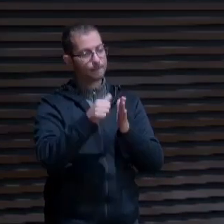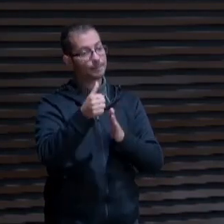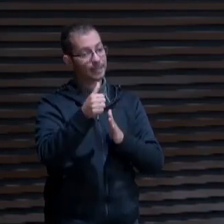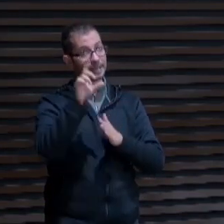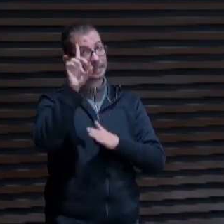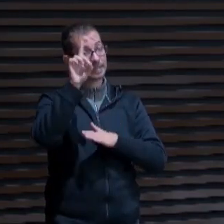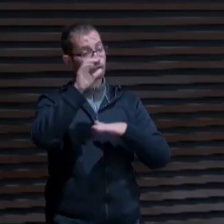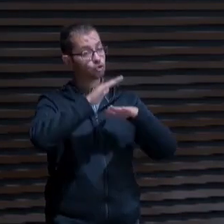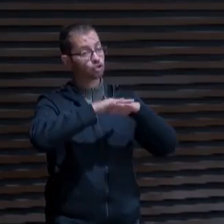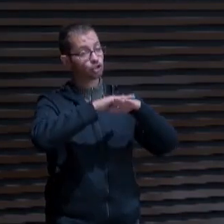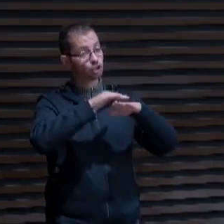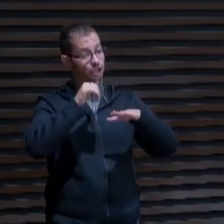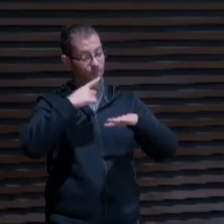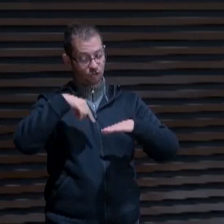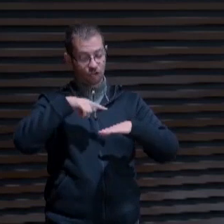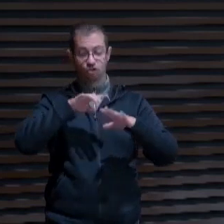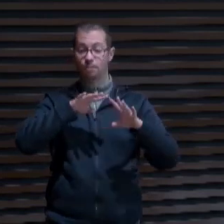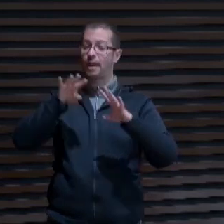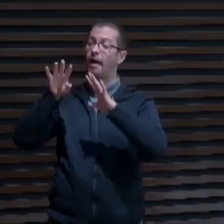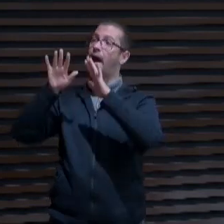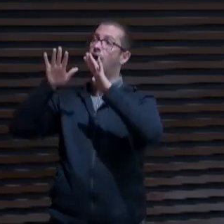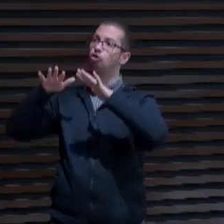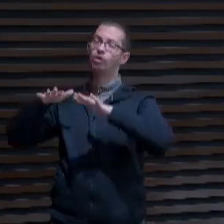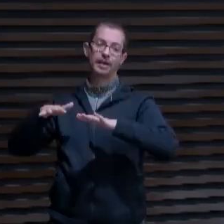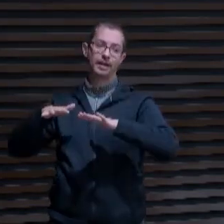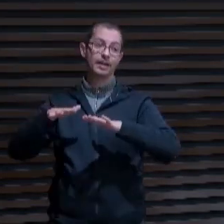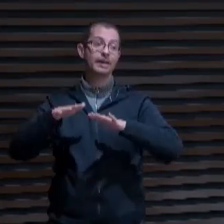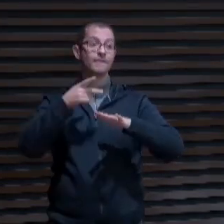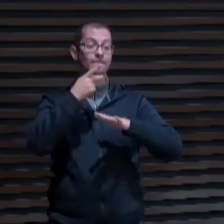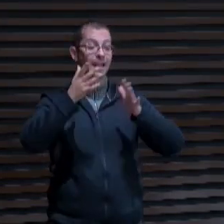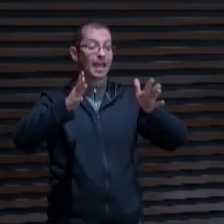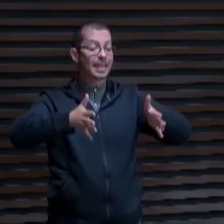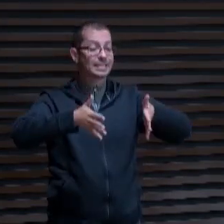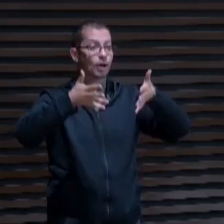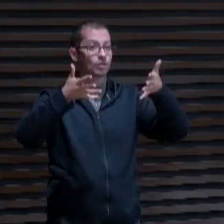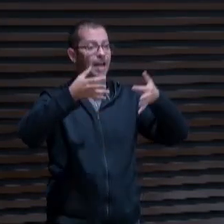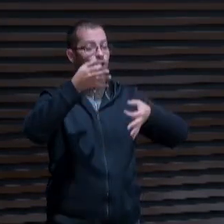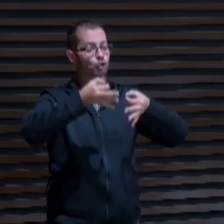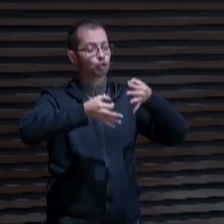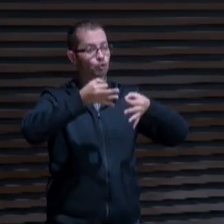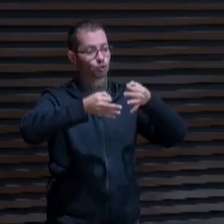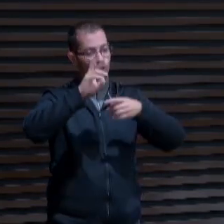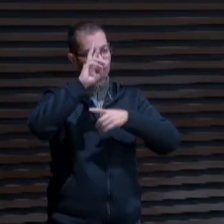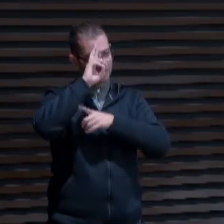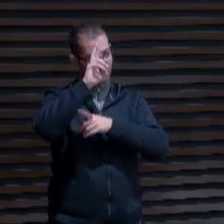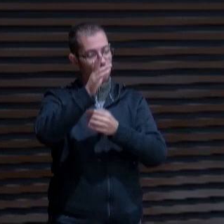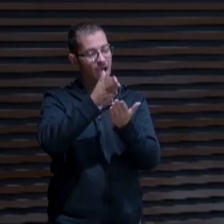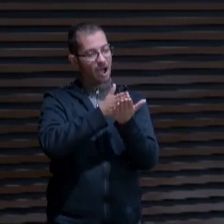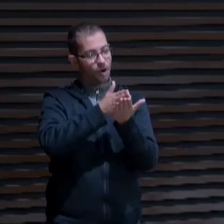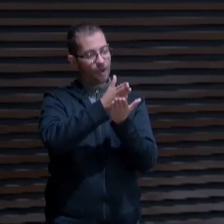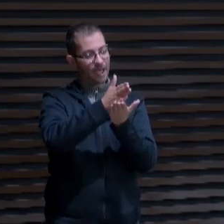chamado do Senhor para adorarmos a Ele. Ele diz: exultai, ó justos, no Senhor, aos retos fica bem